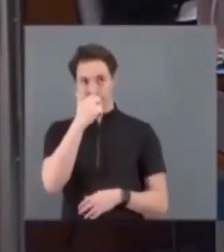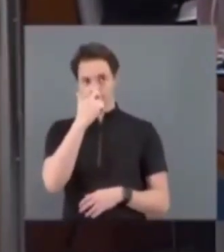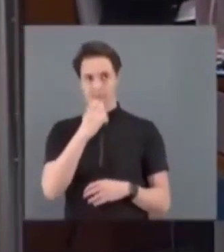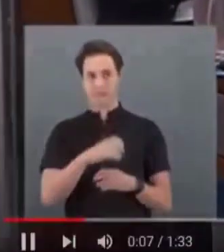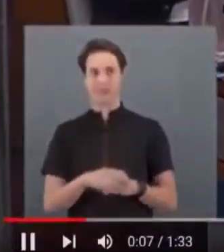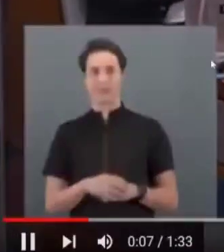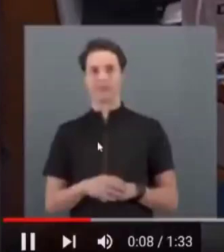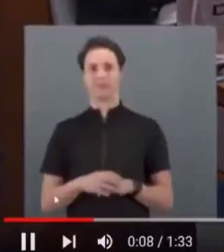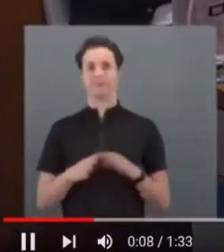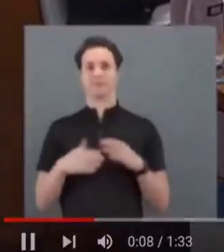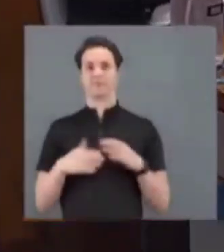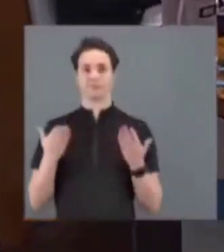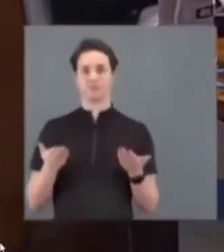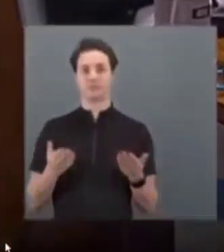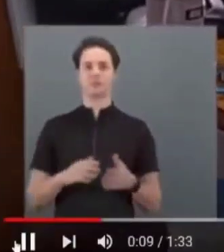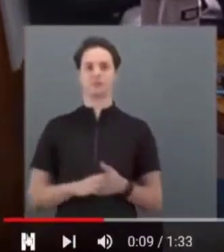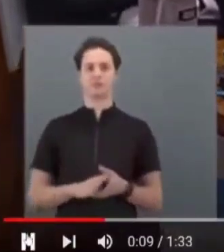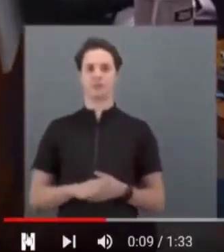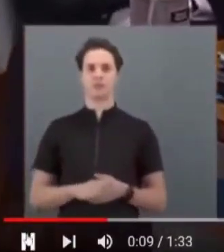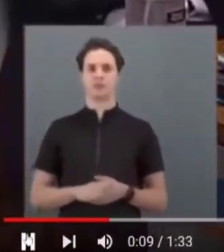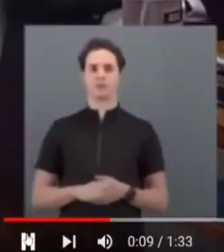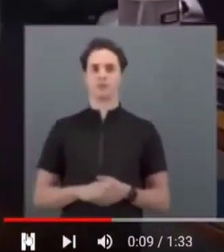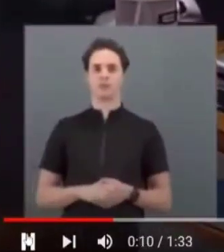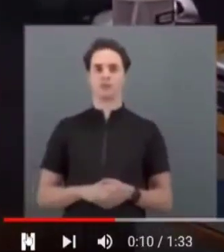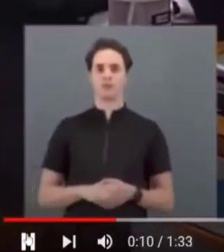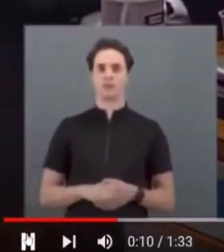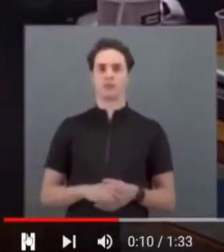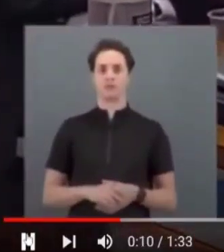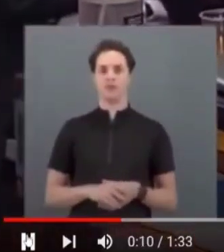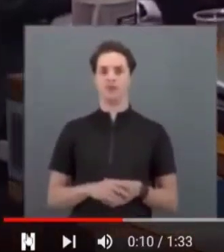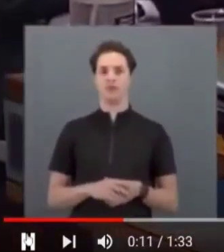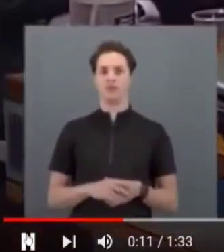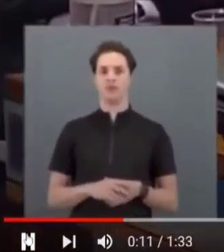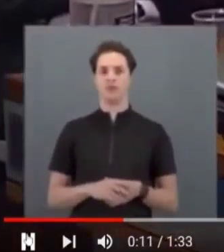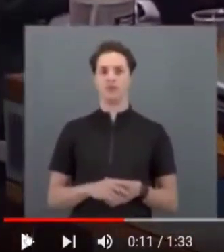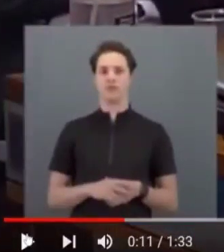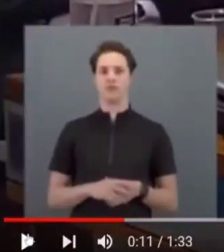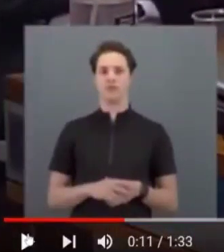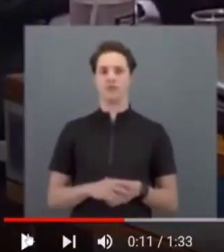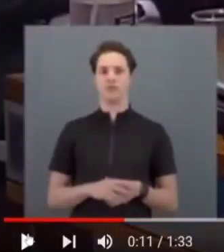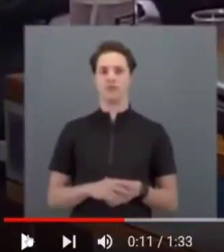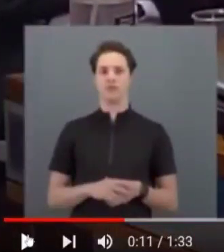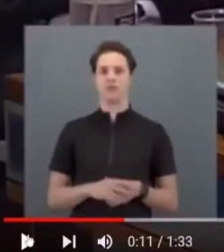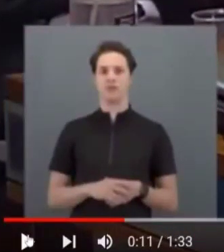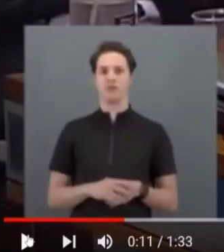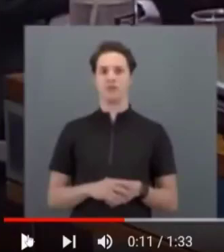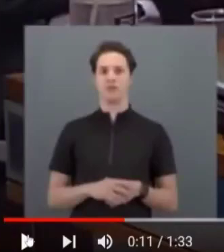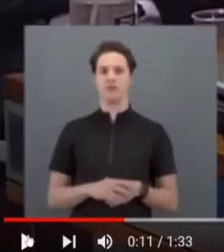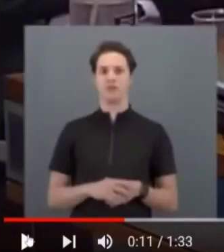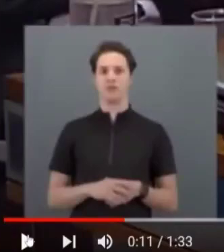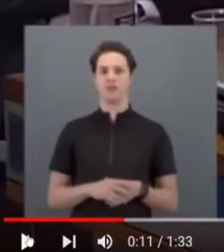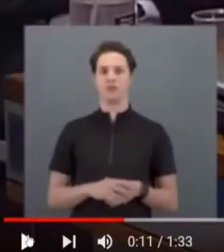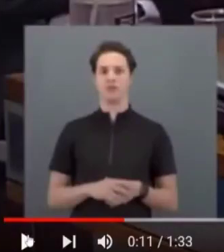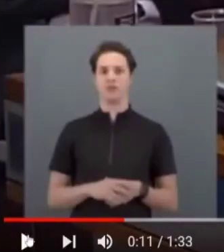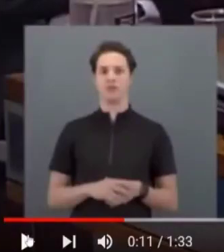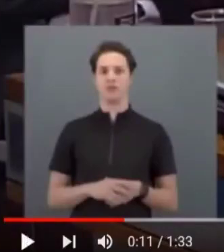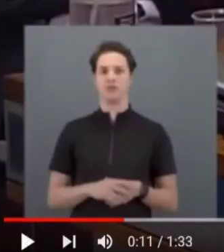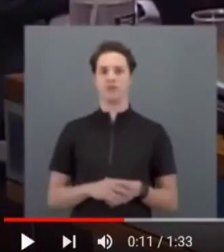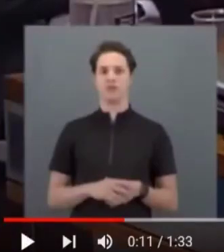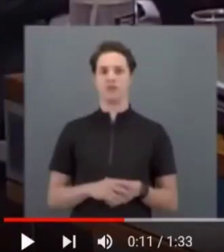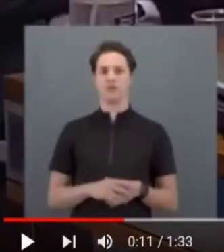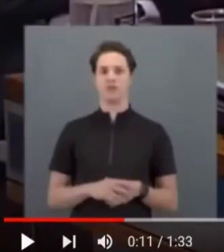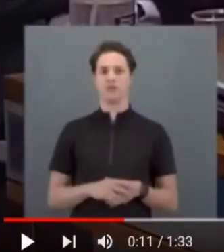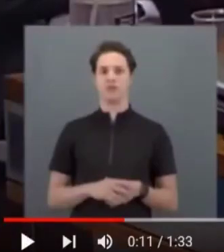Eu até. A câmera vai dando close. A pausa dramática, pausa dramática, pausa dramática. Aí entra aquela